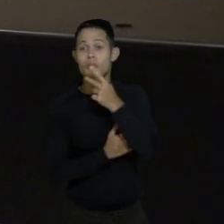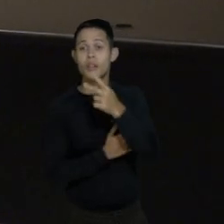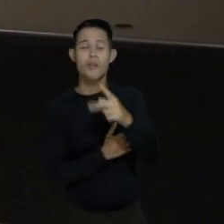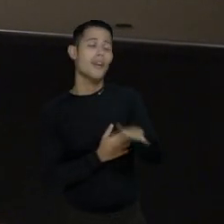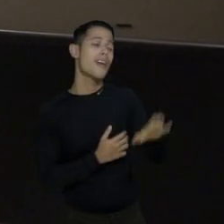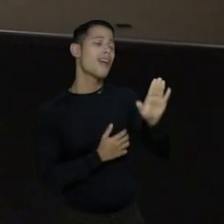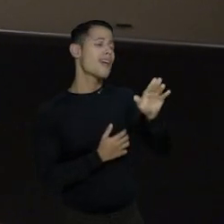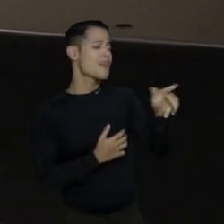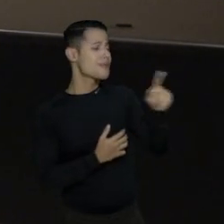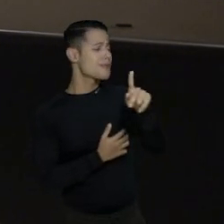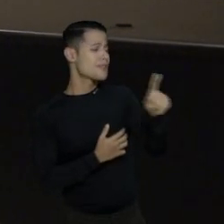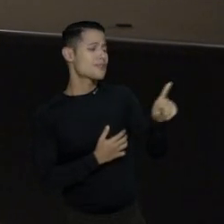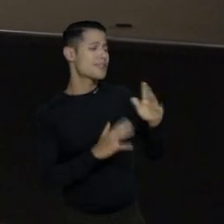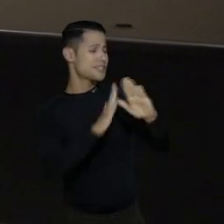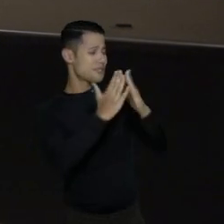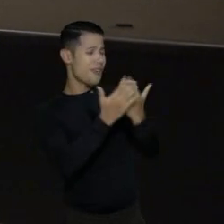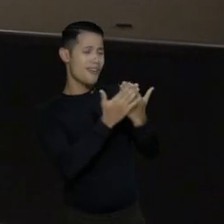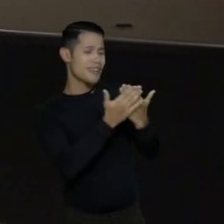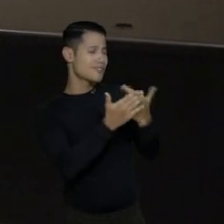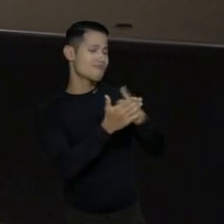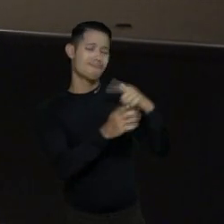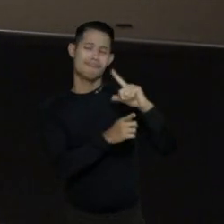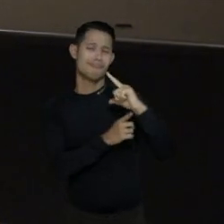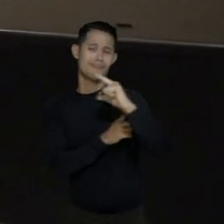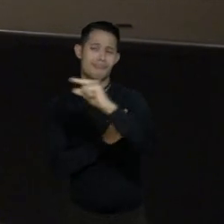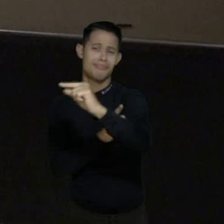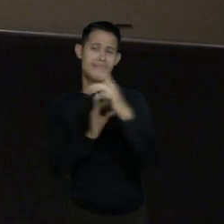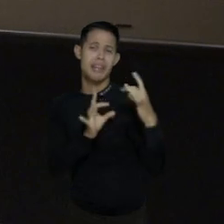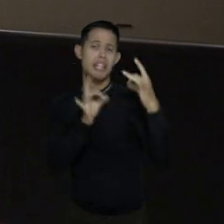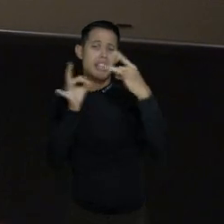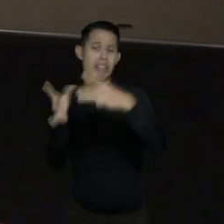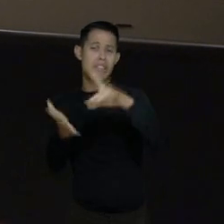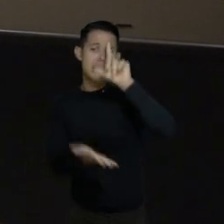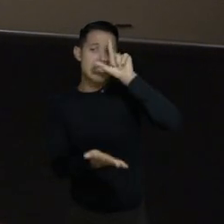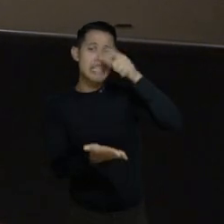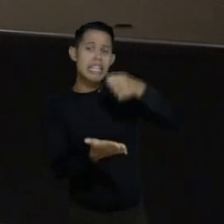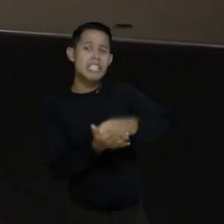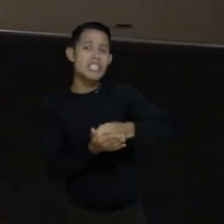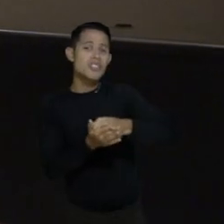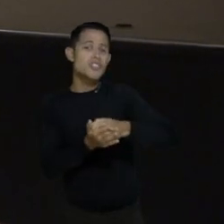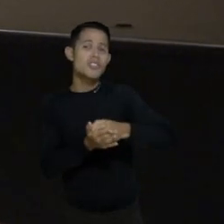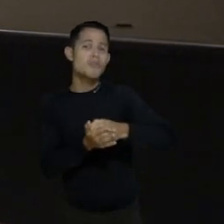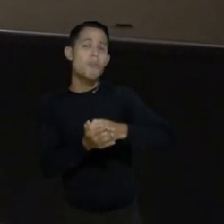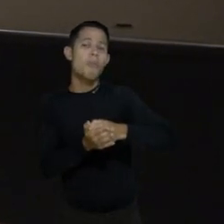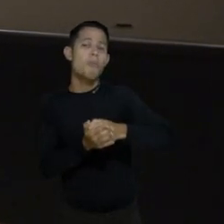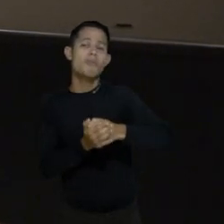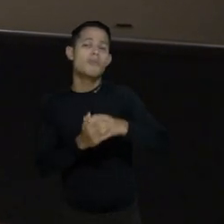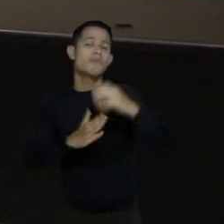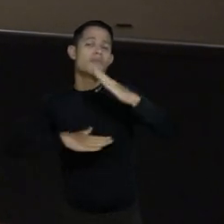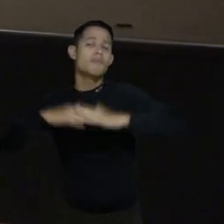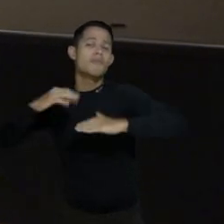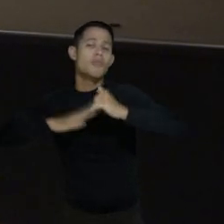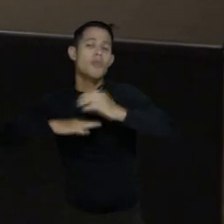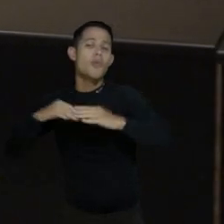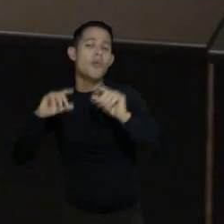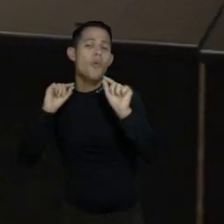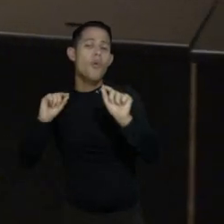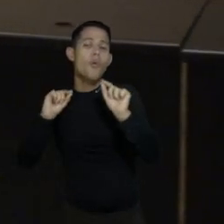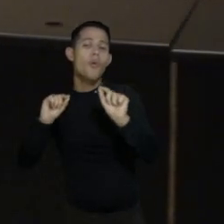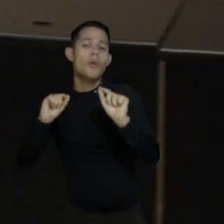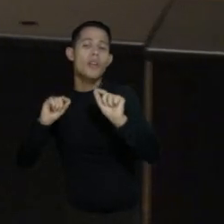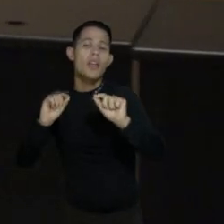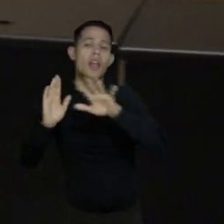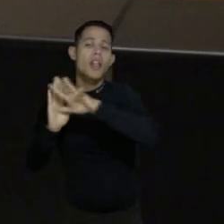abandonar a escola porque ele ia ser ladrão né E essas foram as palavras dele Olha eu vou largar a escola porque eu vou ser